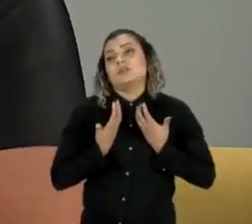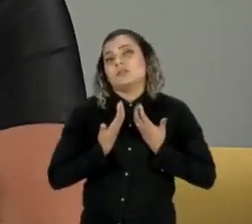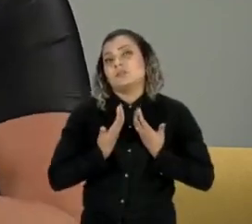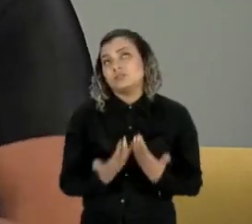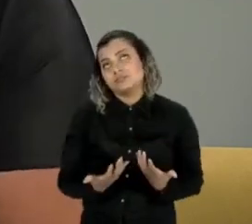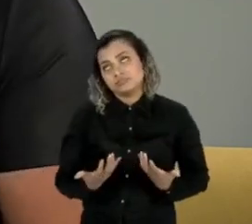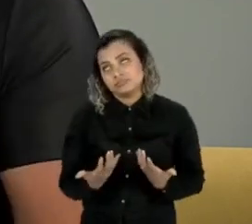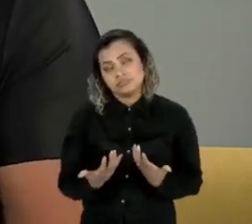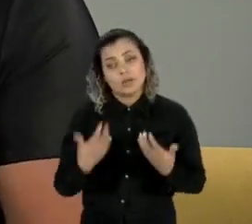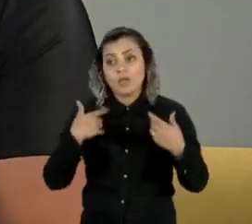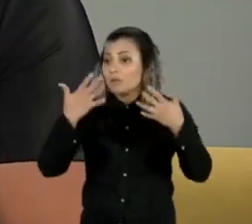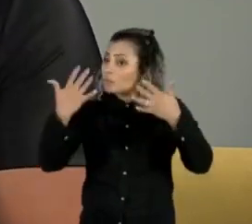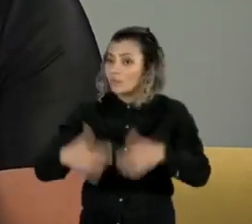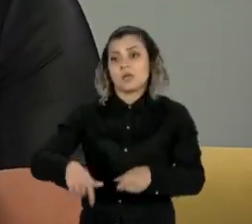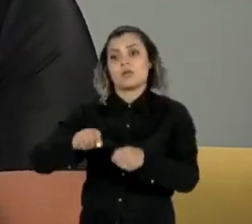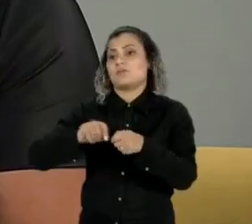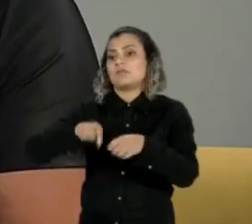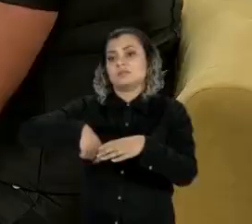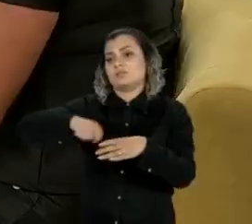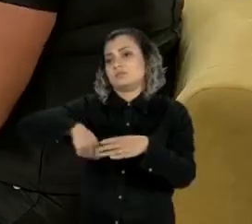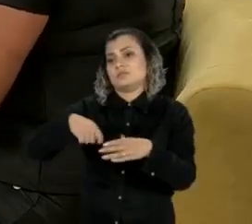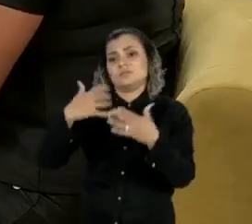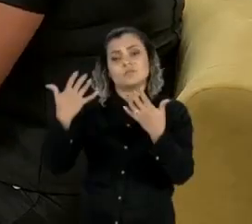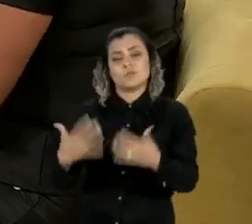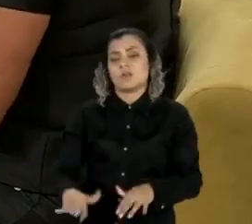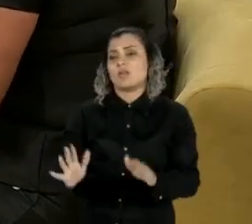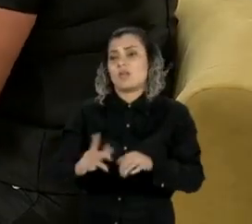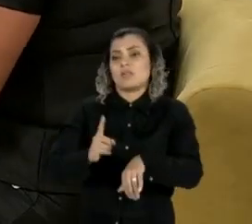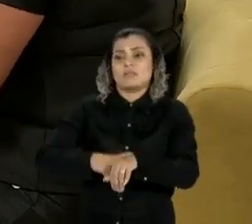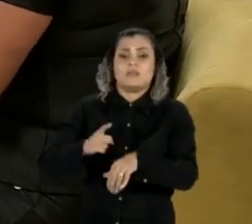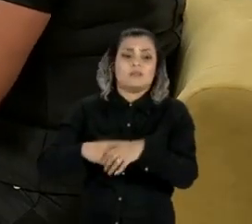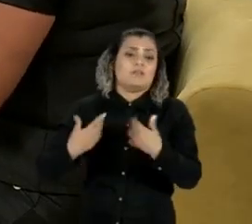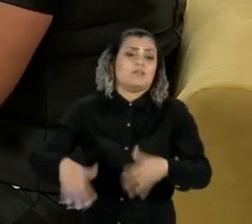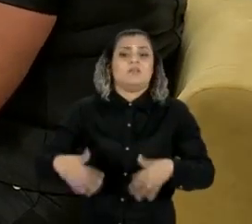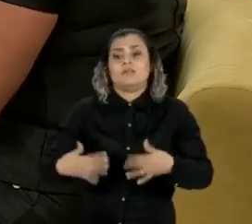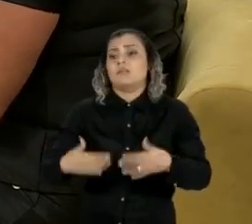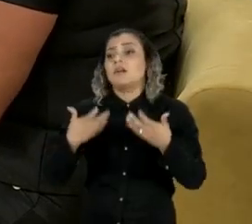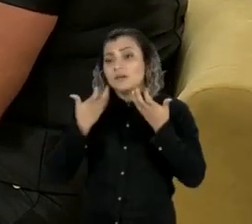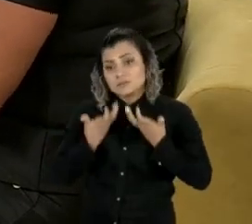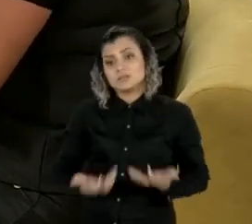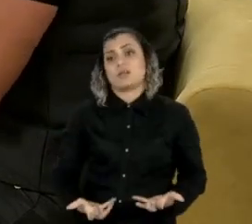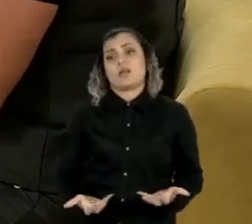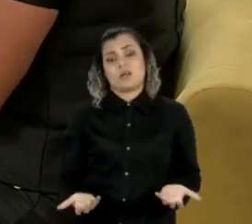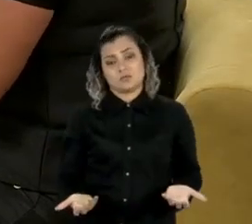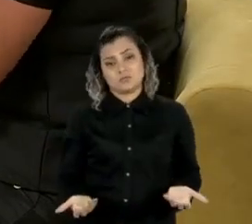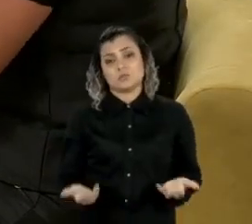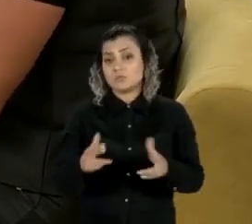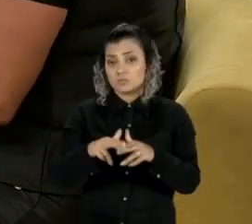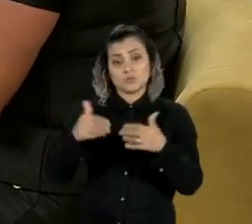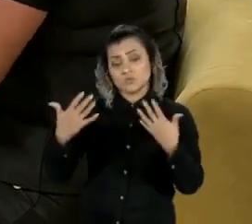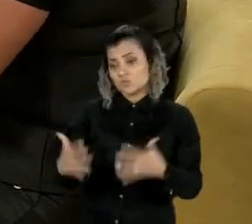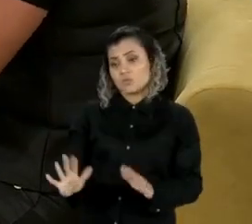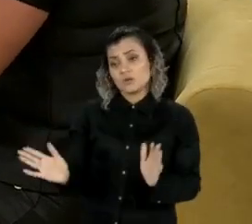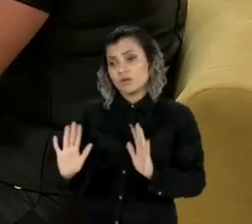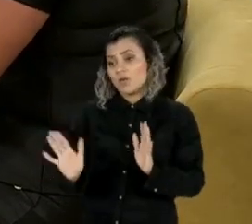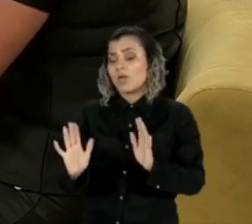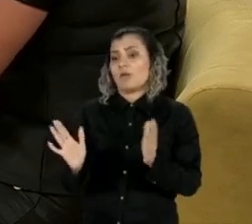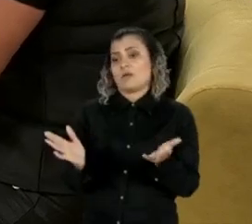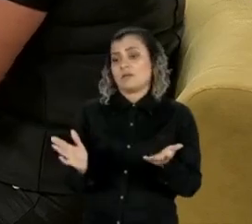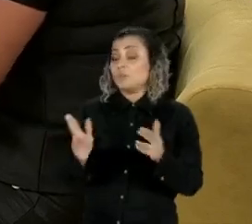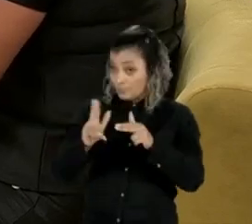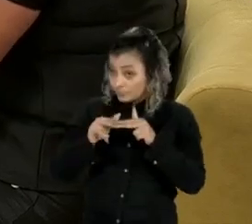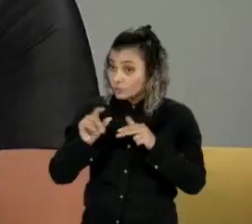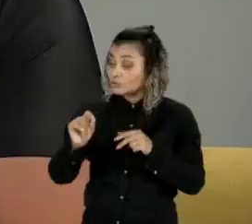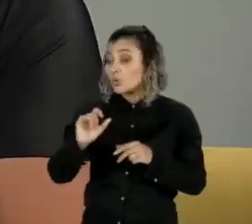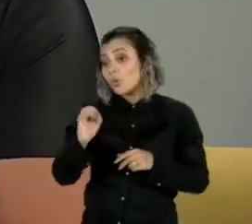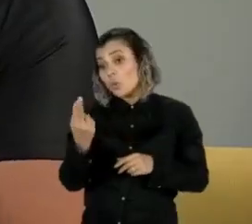não querem gastar aquele tempo, né? Não quer gastar o tempo. É cansaço mesmo, né? Então, quer gastar o tempo para fazer a alimentação.